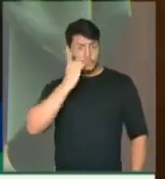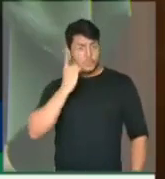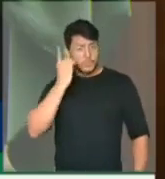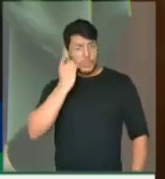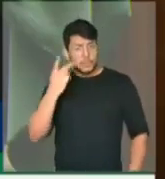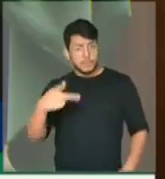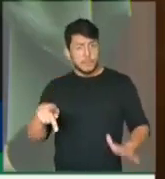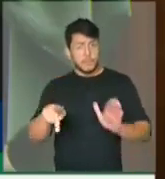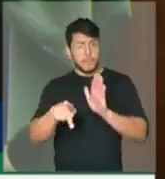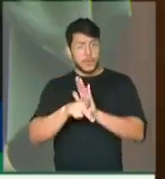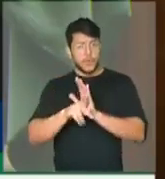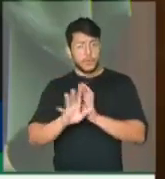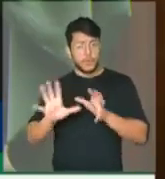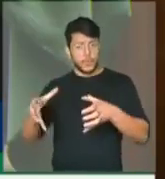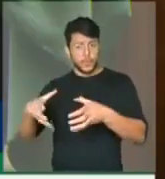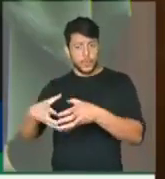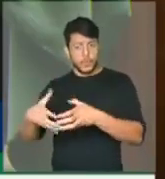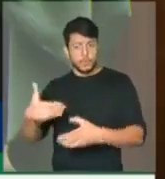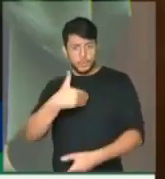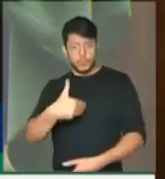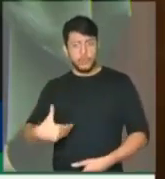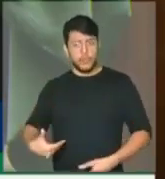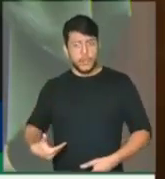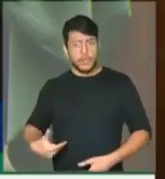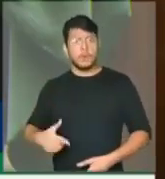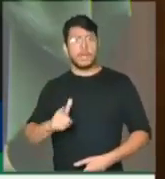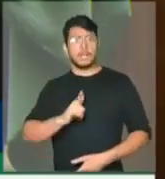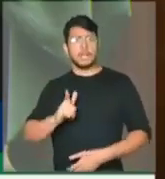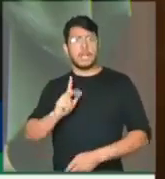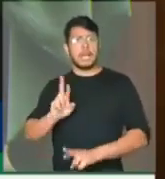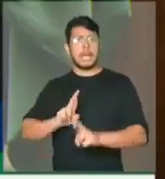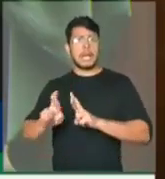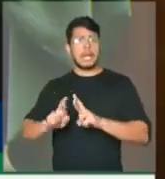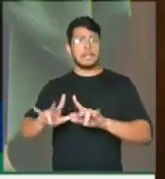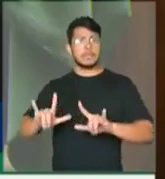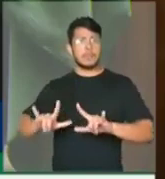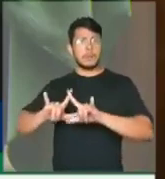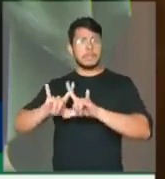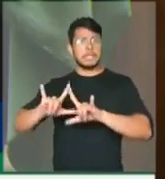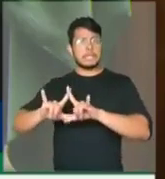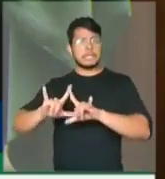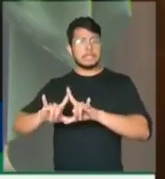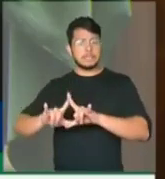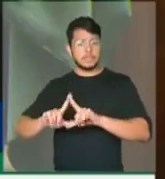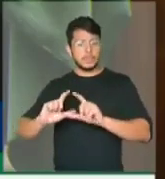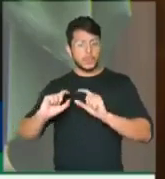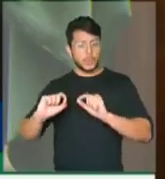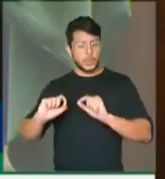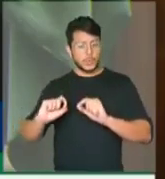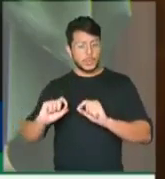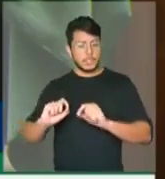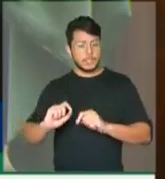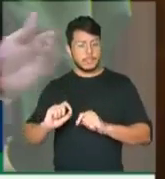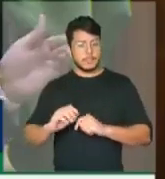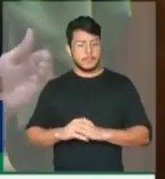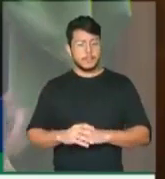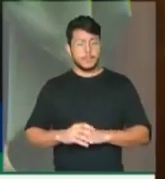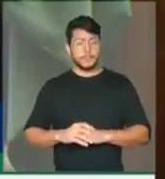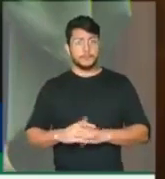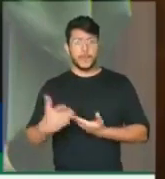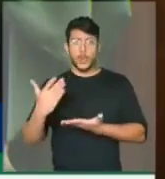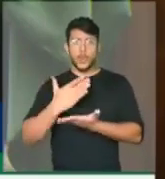do governo, um inclusive que tem relação com a milícia, partiu para